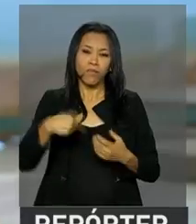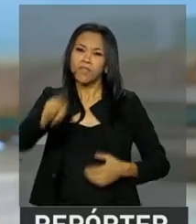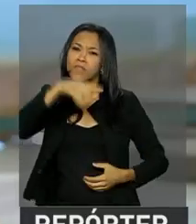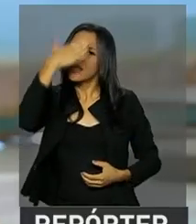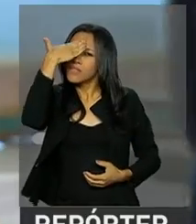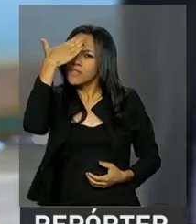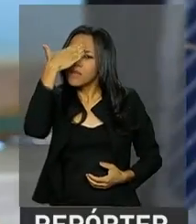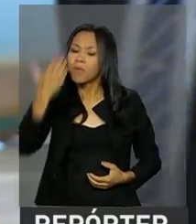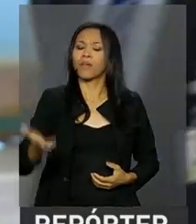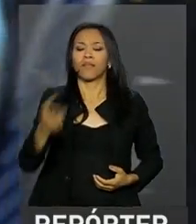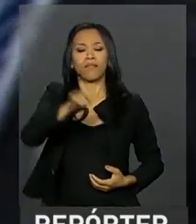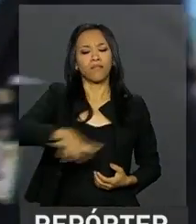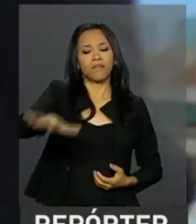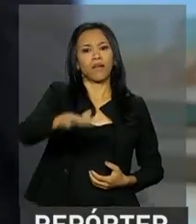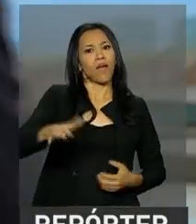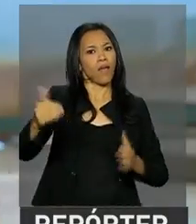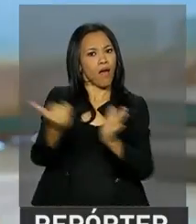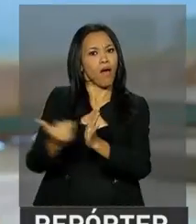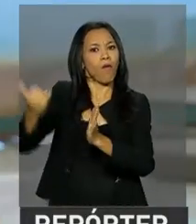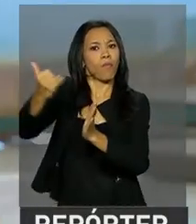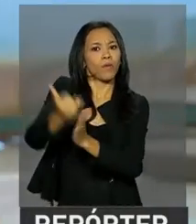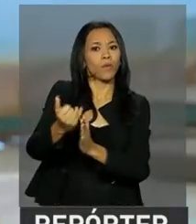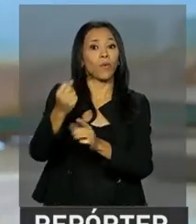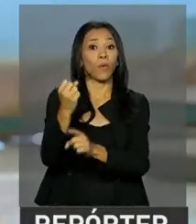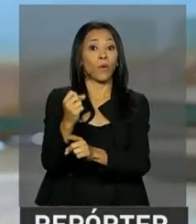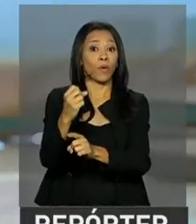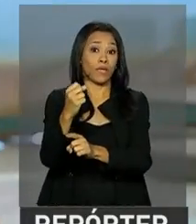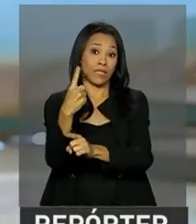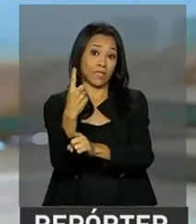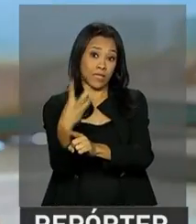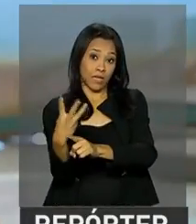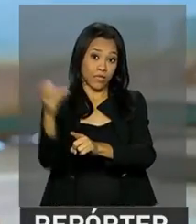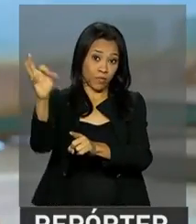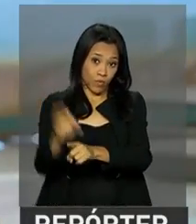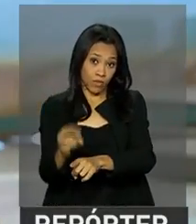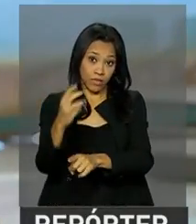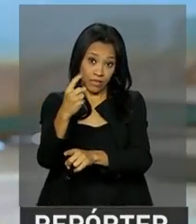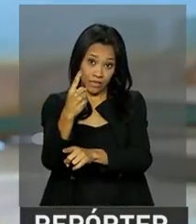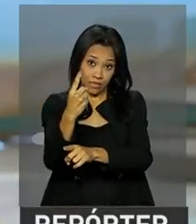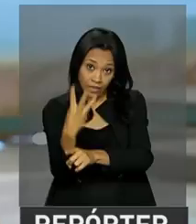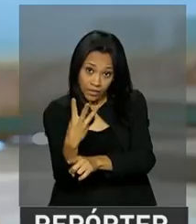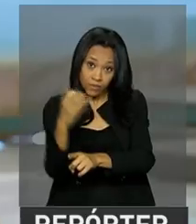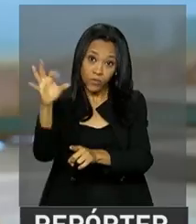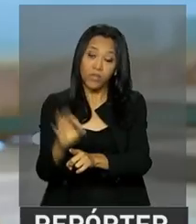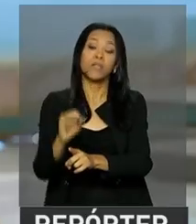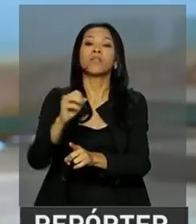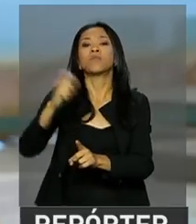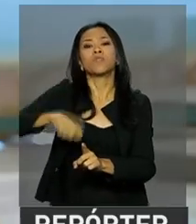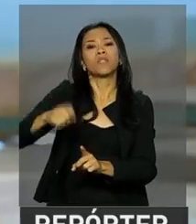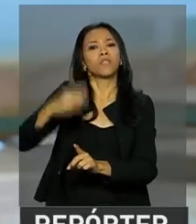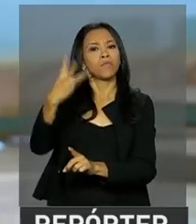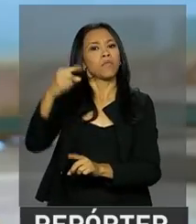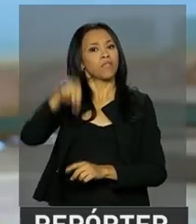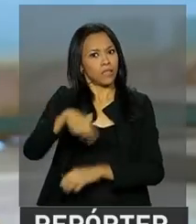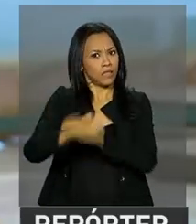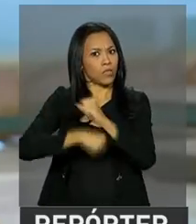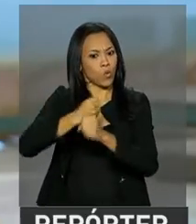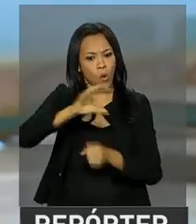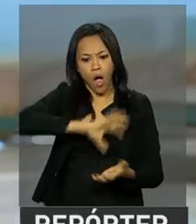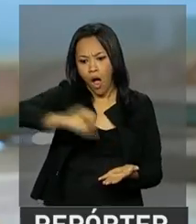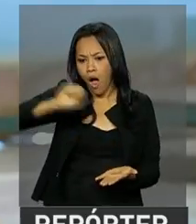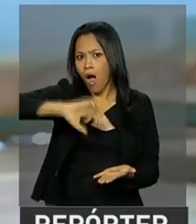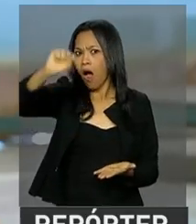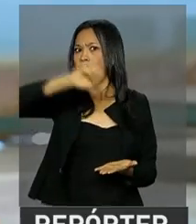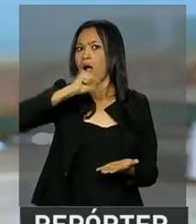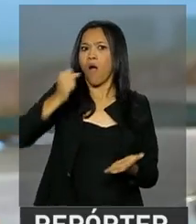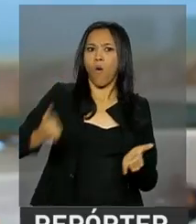setor agropecuário cresceu 13% no primeiro trimestre deste ano, com safras recordes de